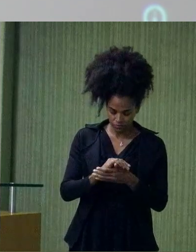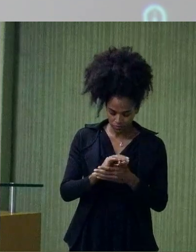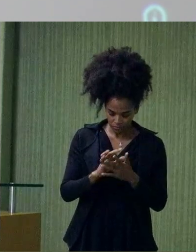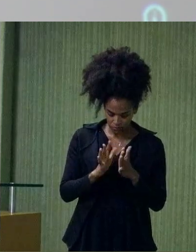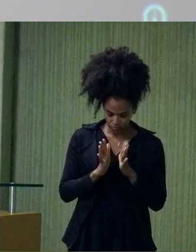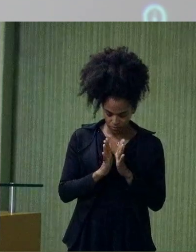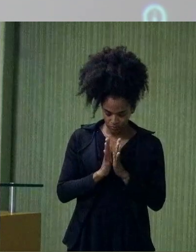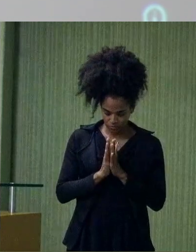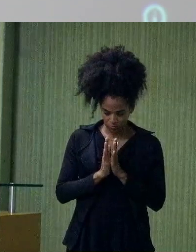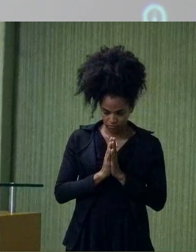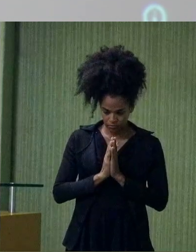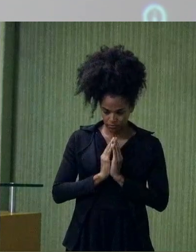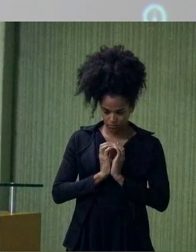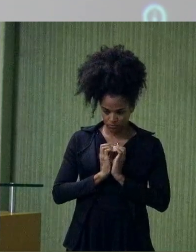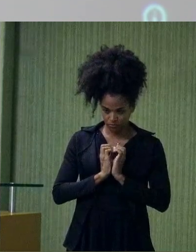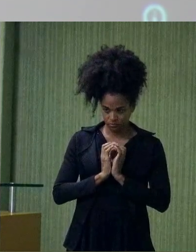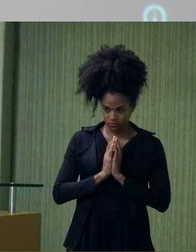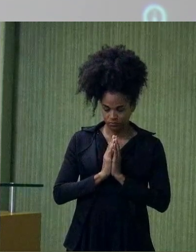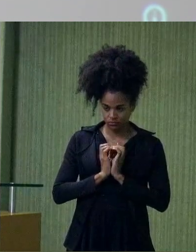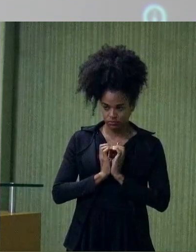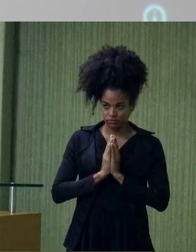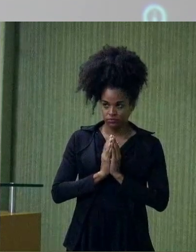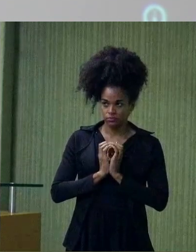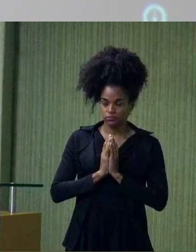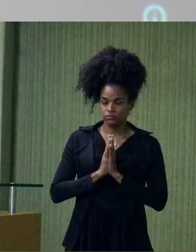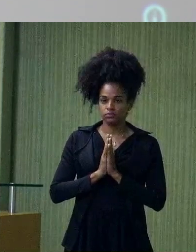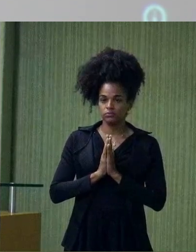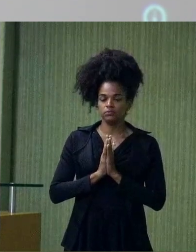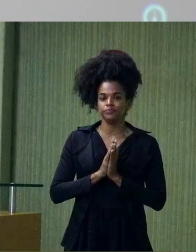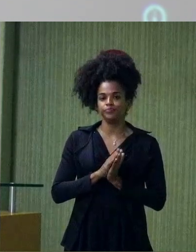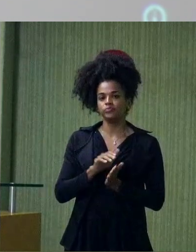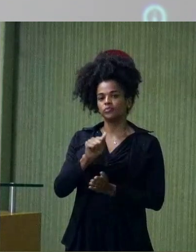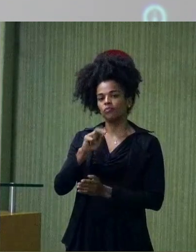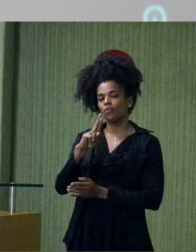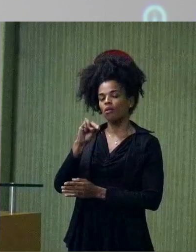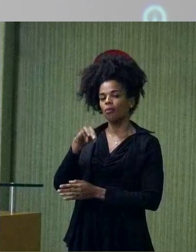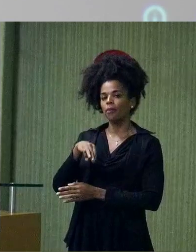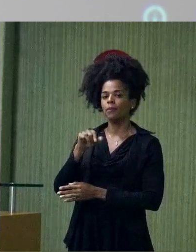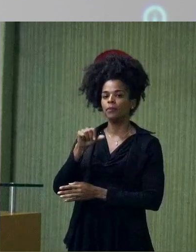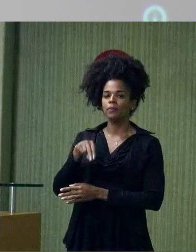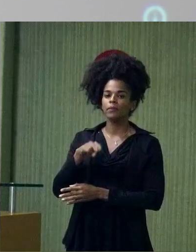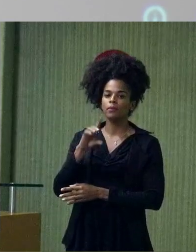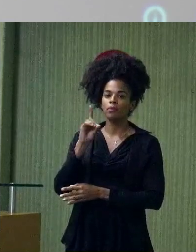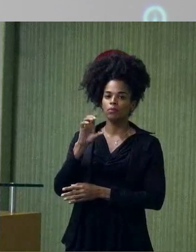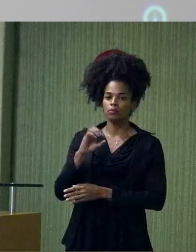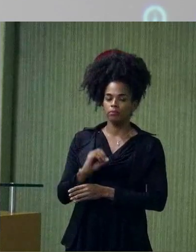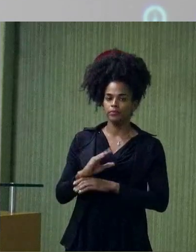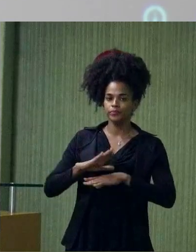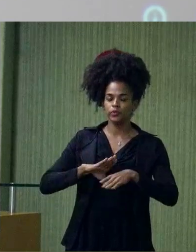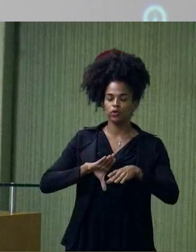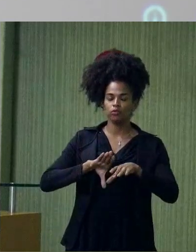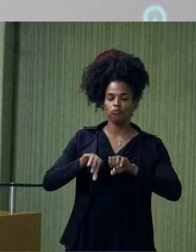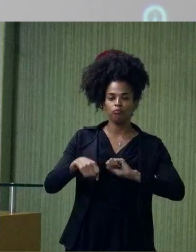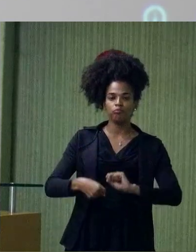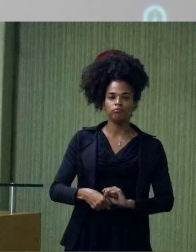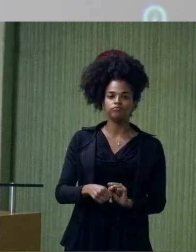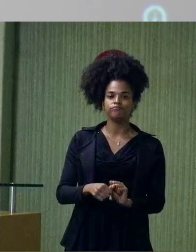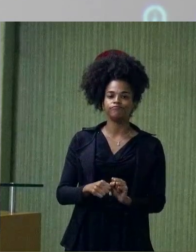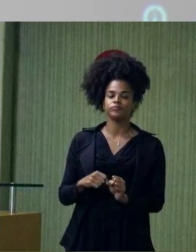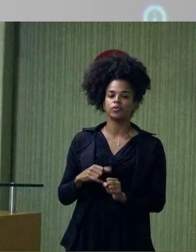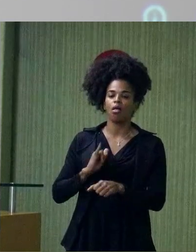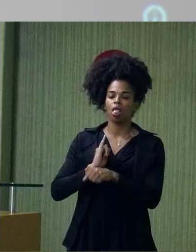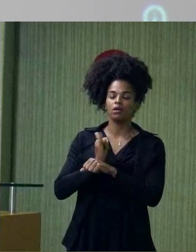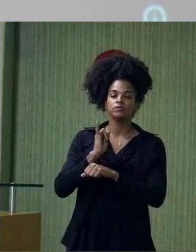dois eh Armando amor Simões graduado em física pela